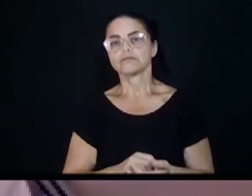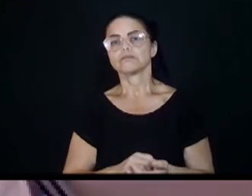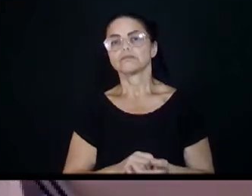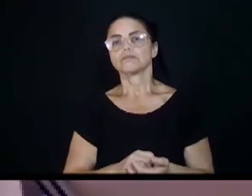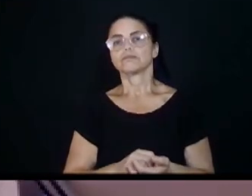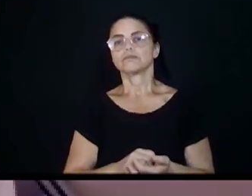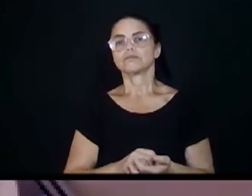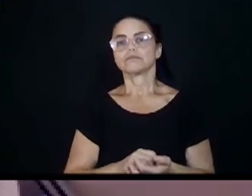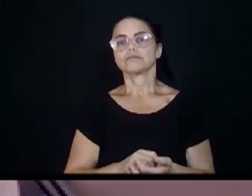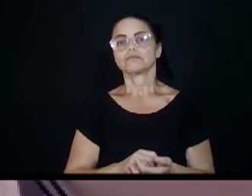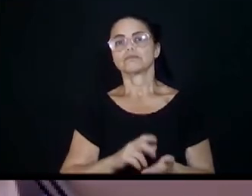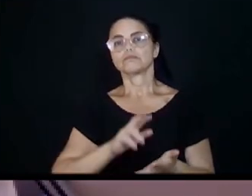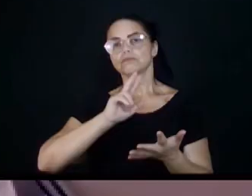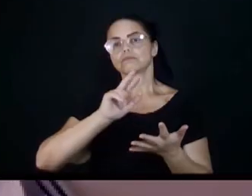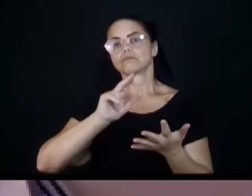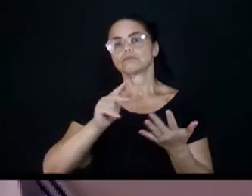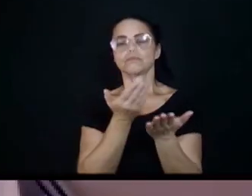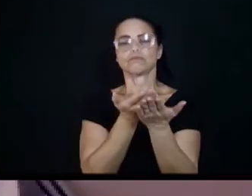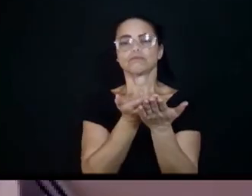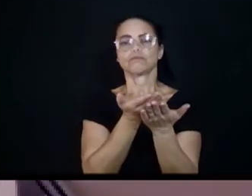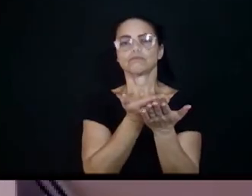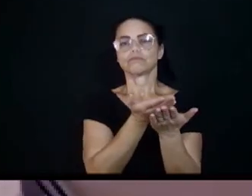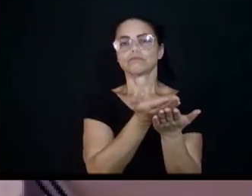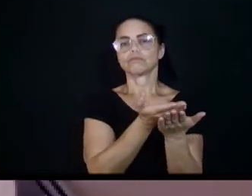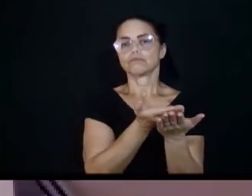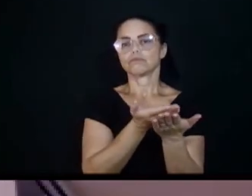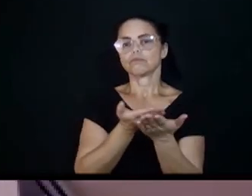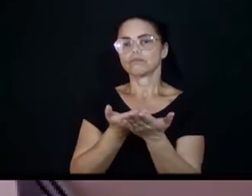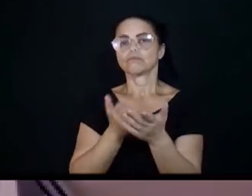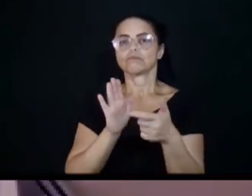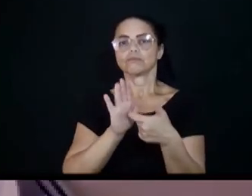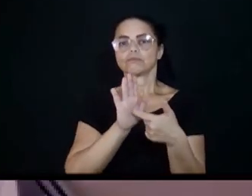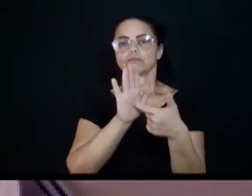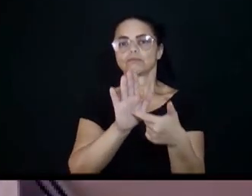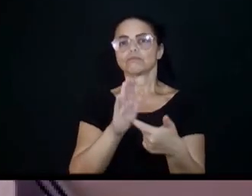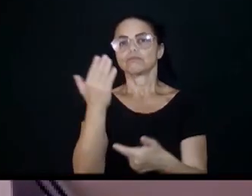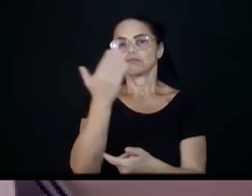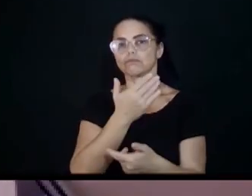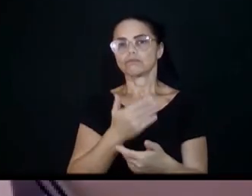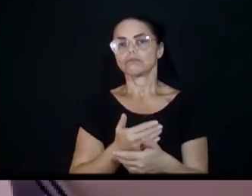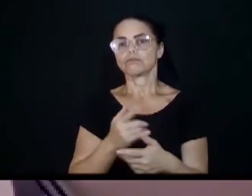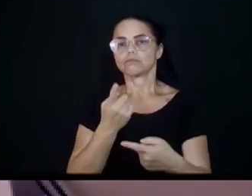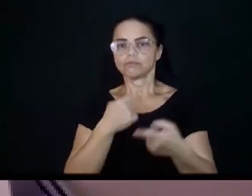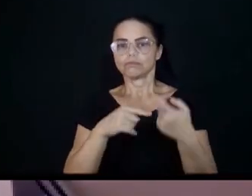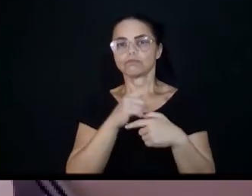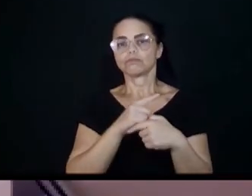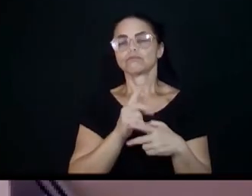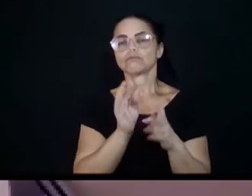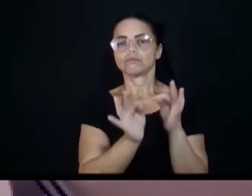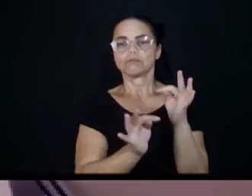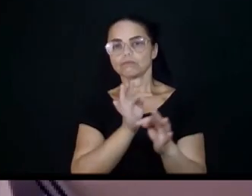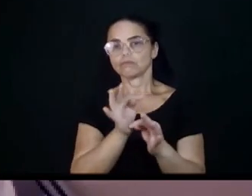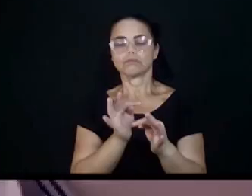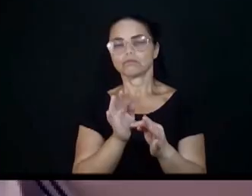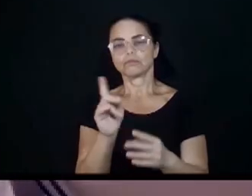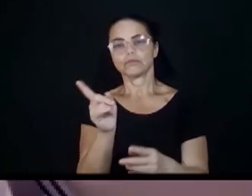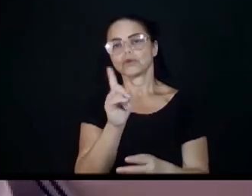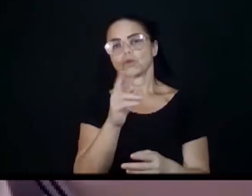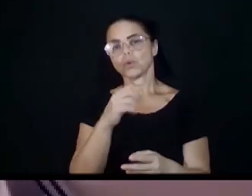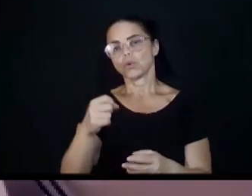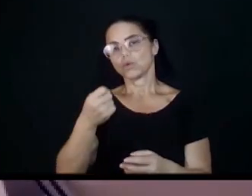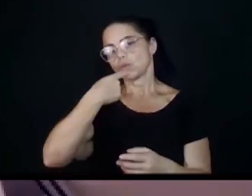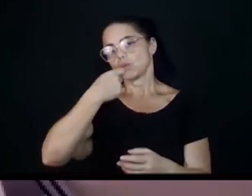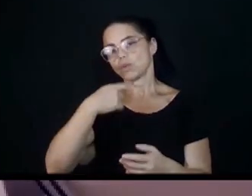vários estudos evidenciam o sucesso do tratamento não farmacológico, principalmente